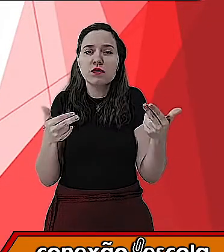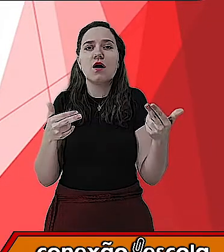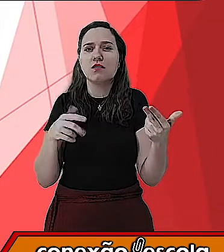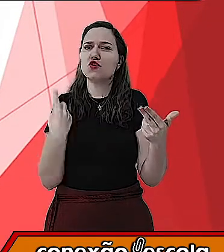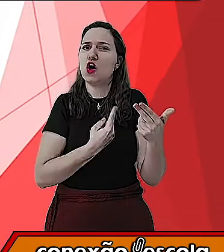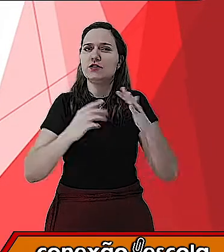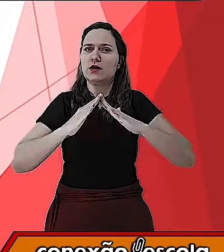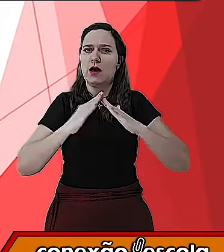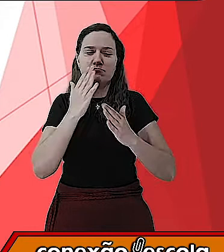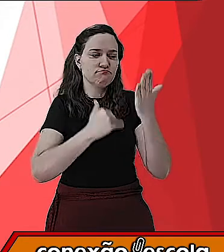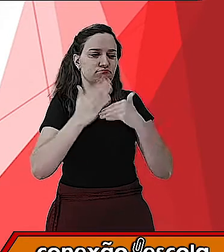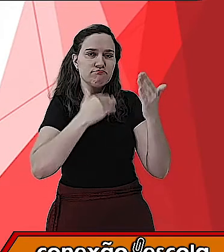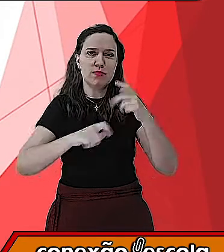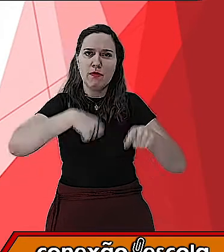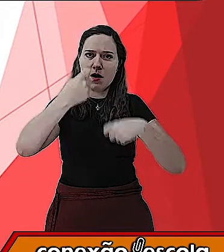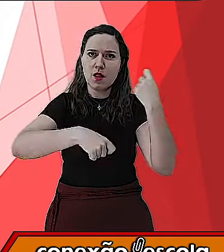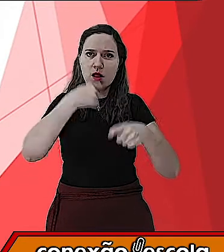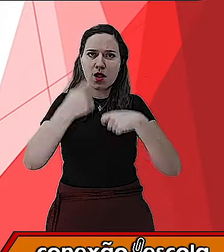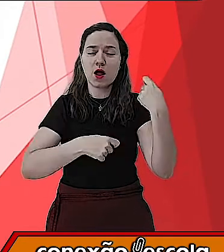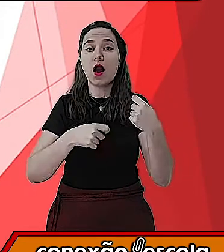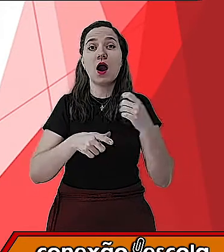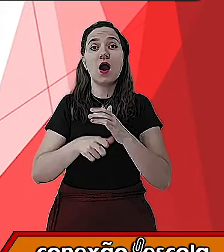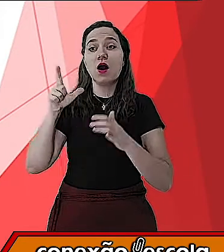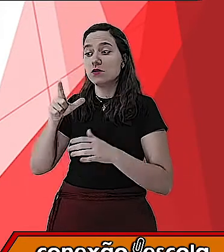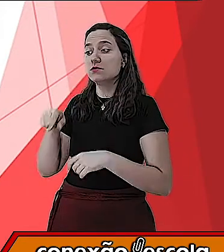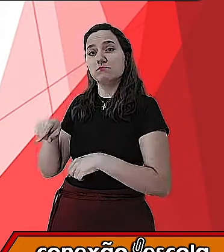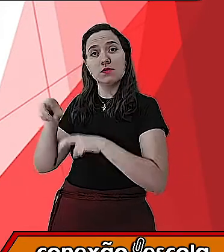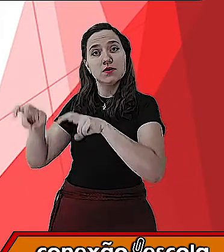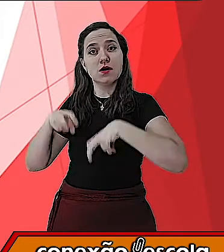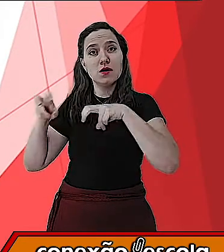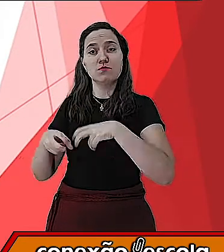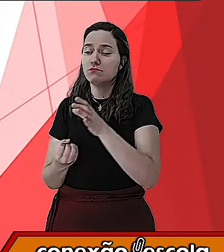nas nossas casas vem do campo.